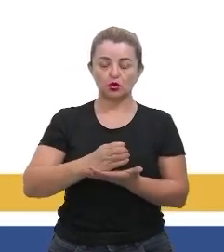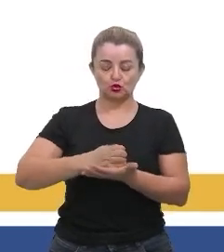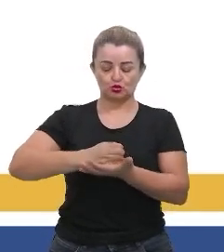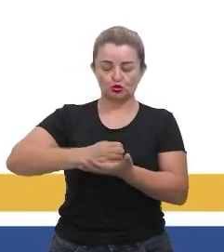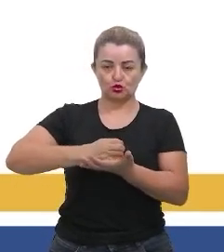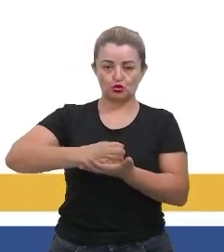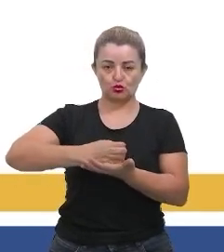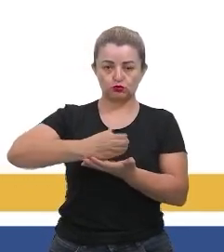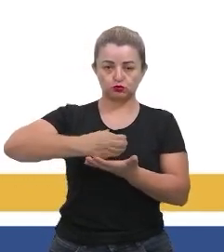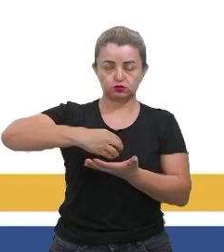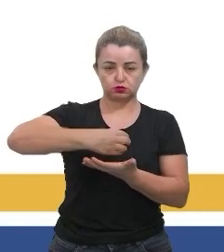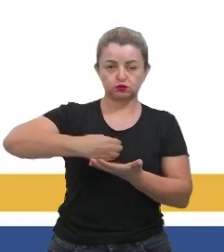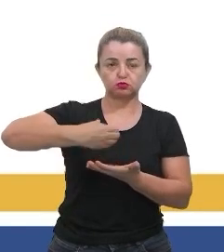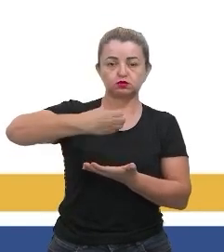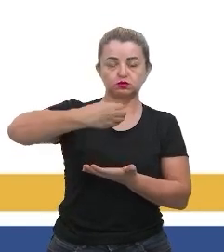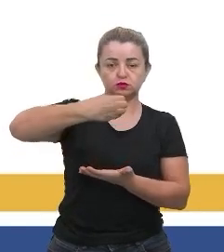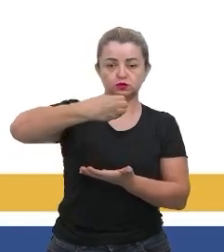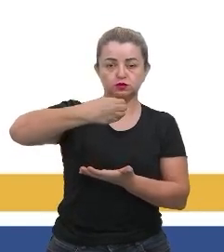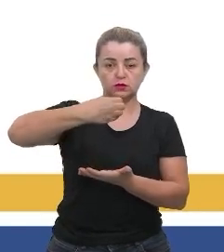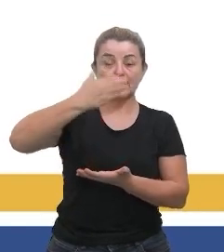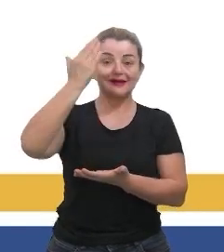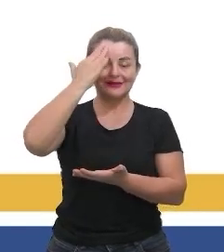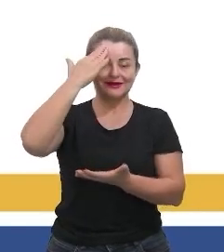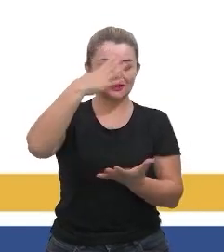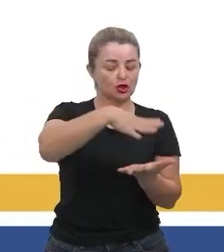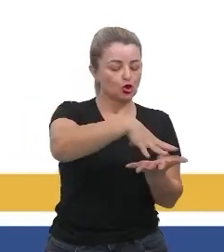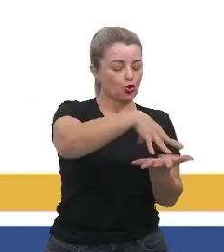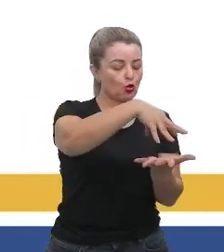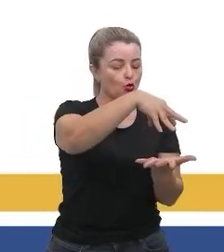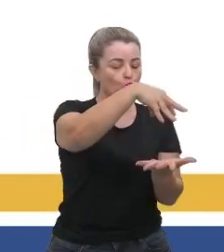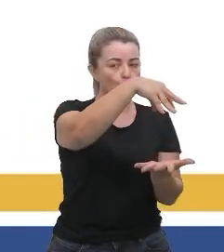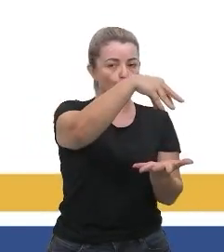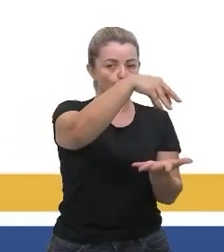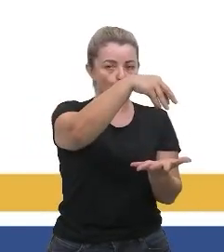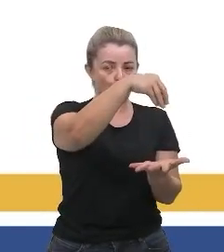entender que o cone, né, ele tem um